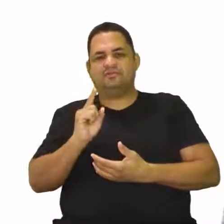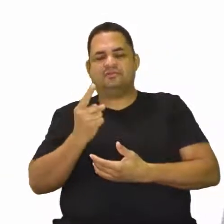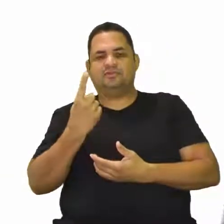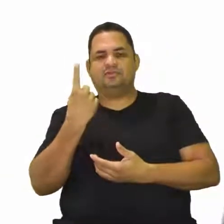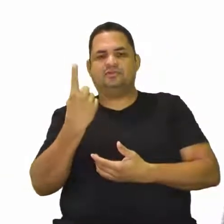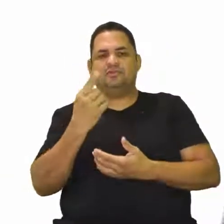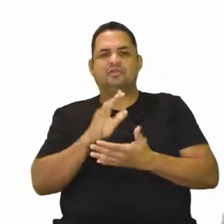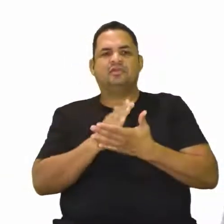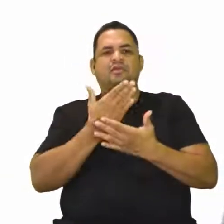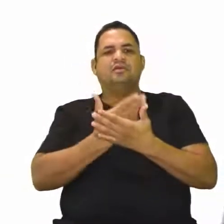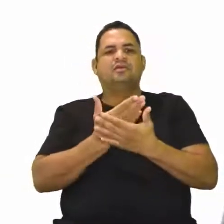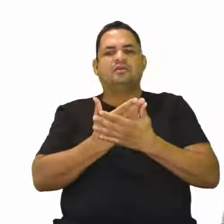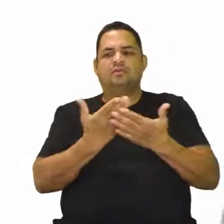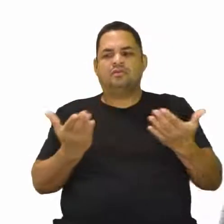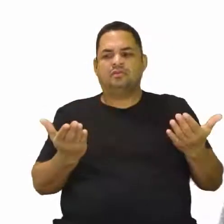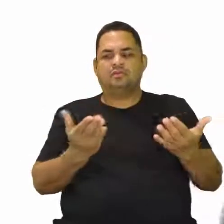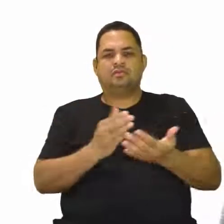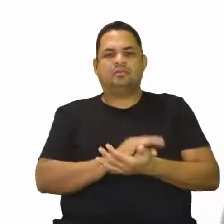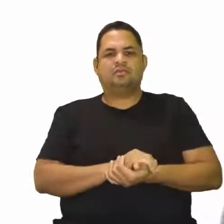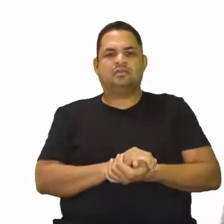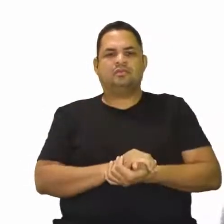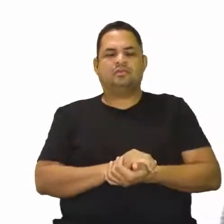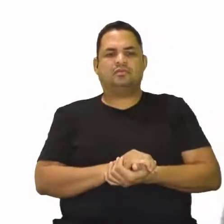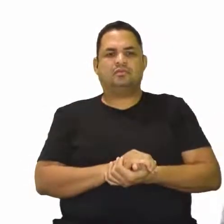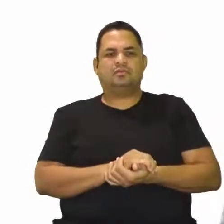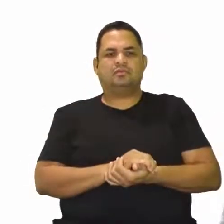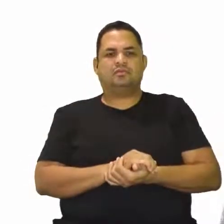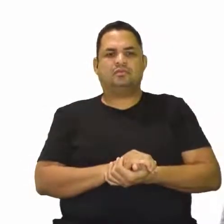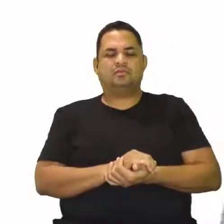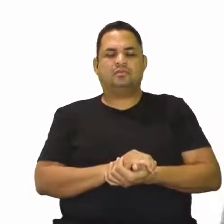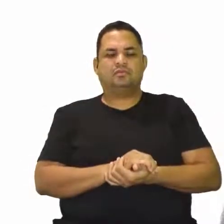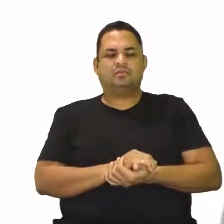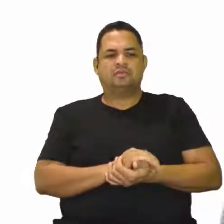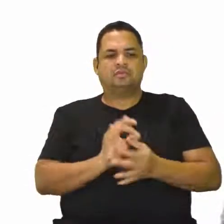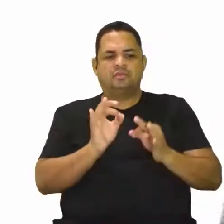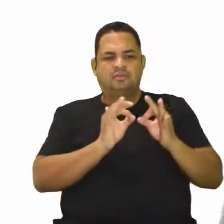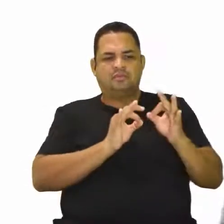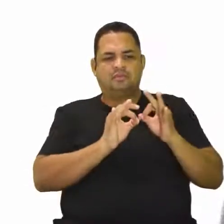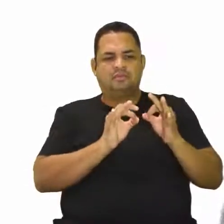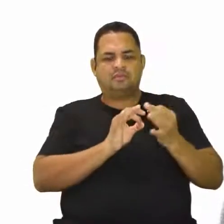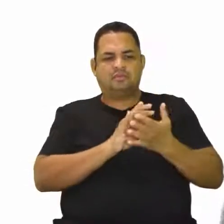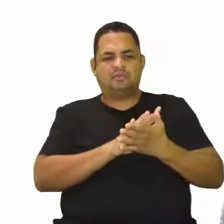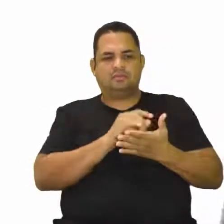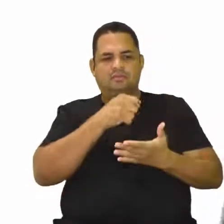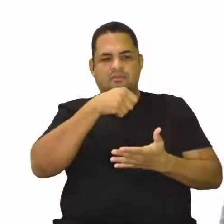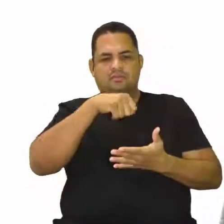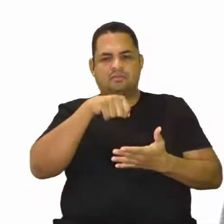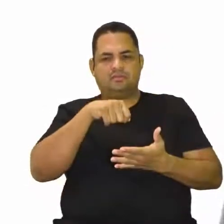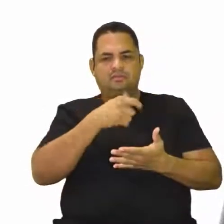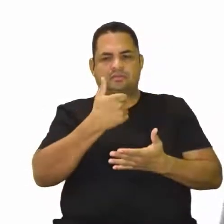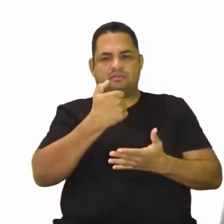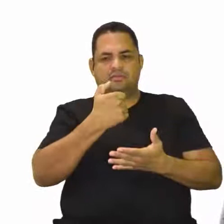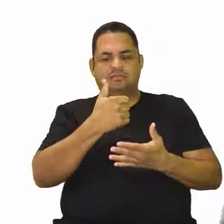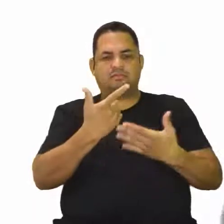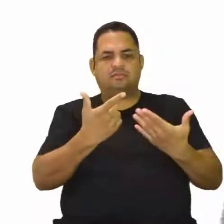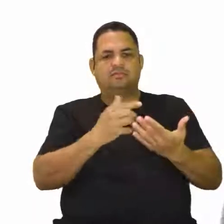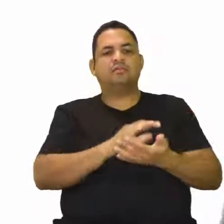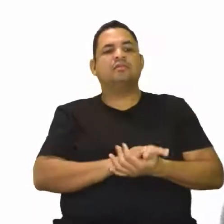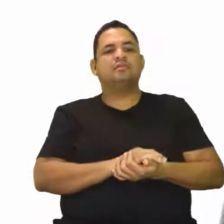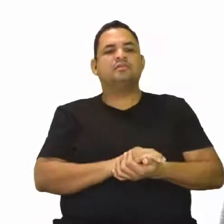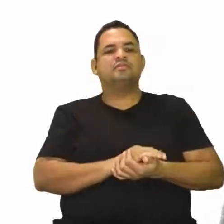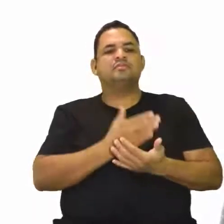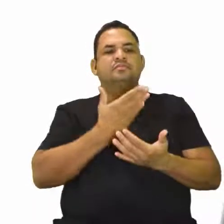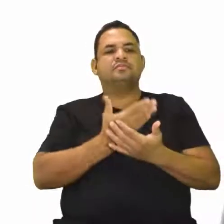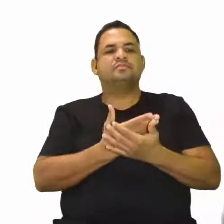aula de hoje então deixa eu só só calibrar aqui a minha caneta a aula de hoje